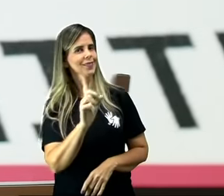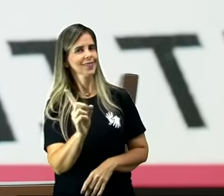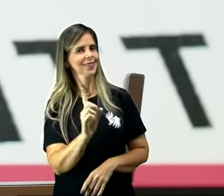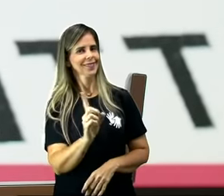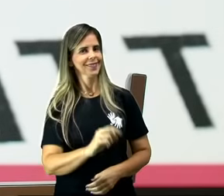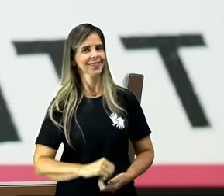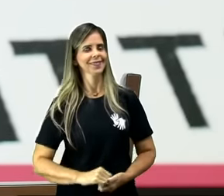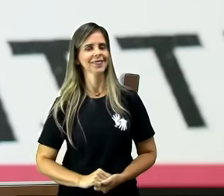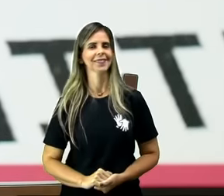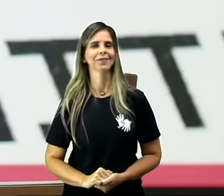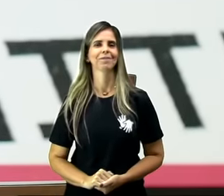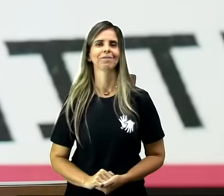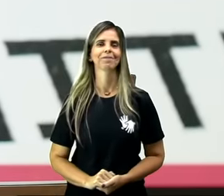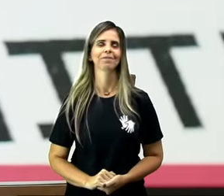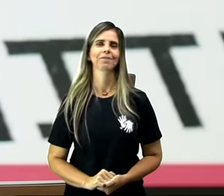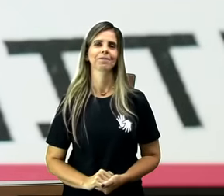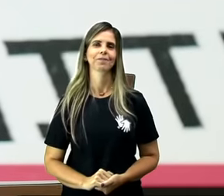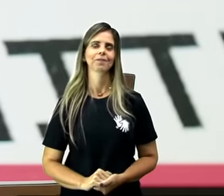Só que a gente esquece disso.